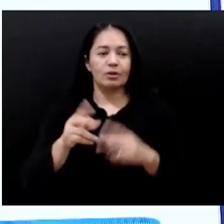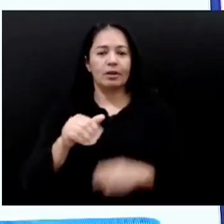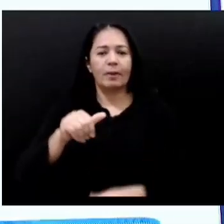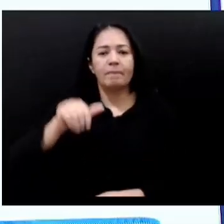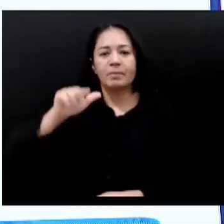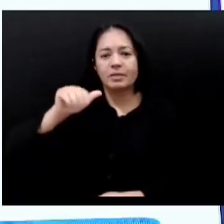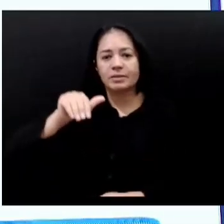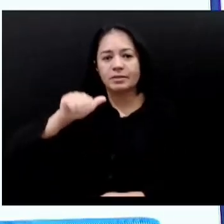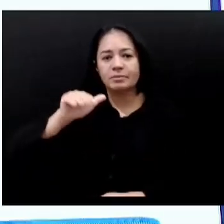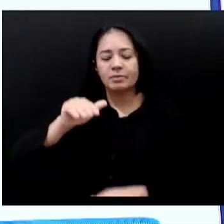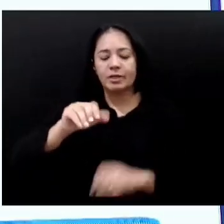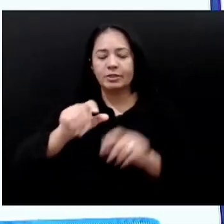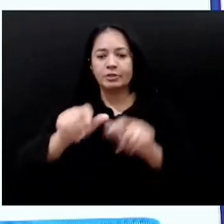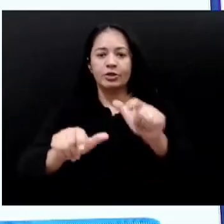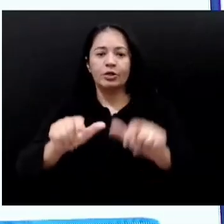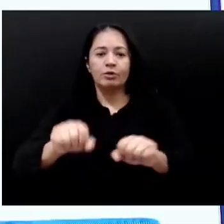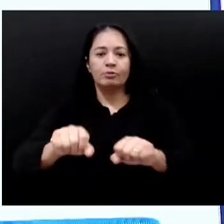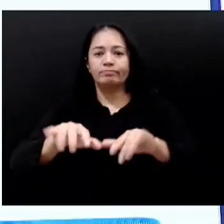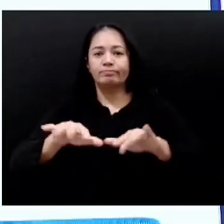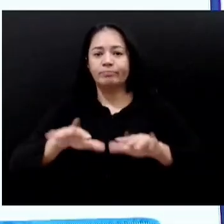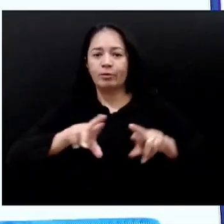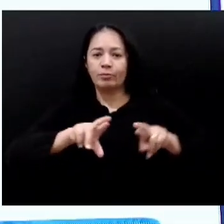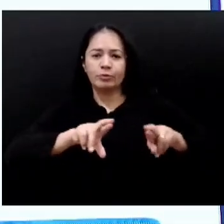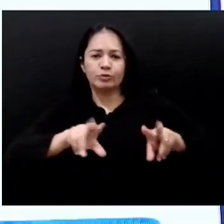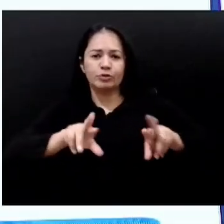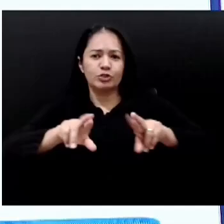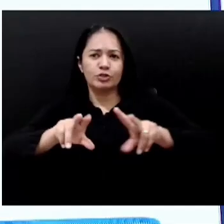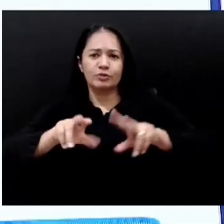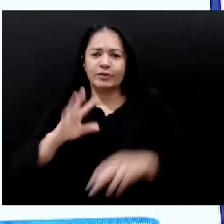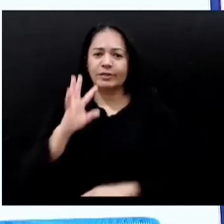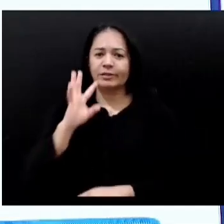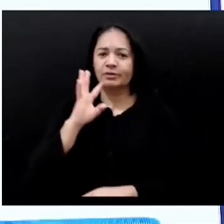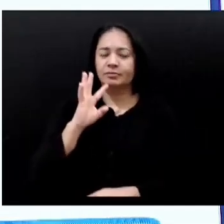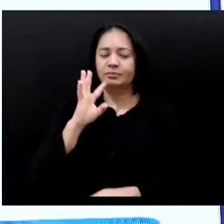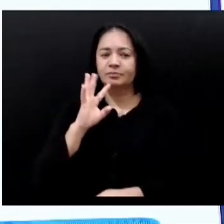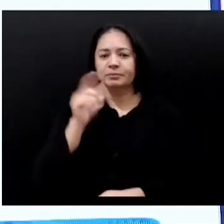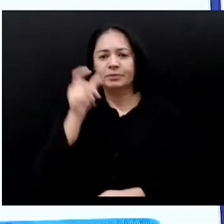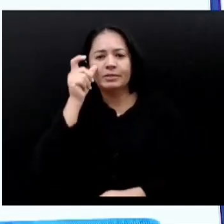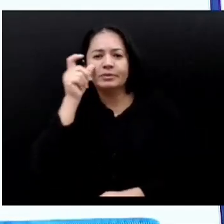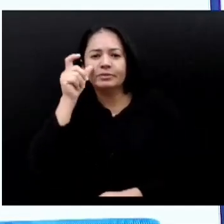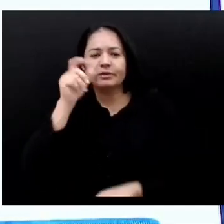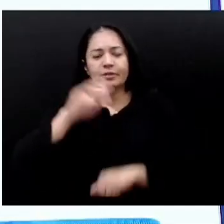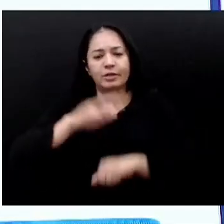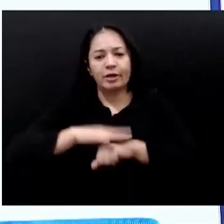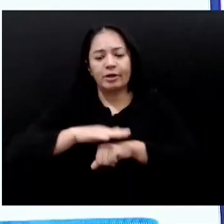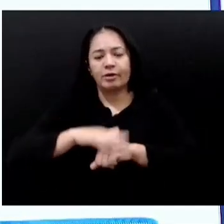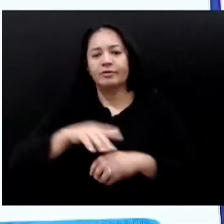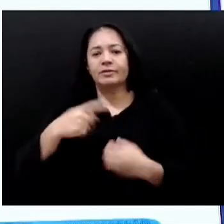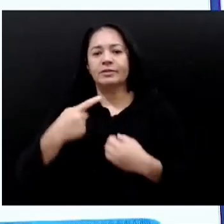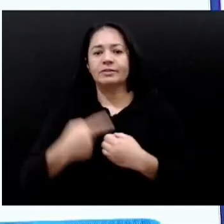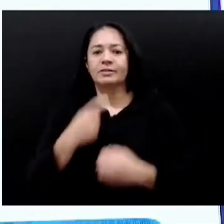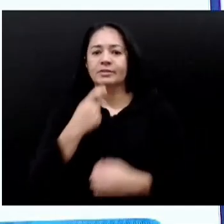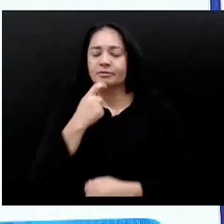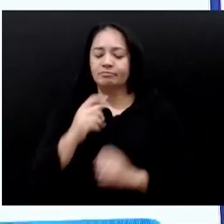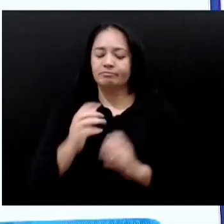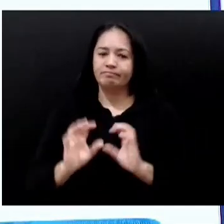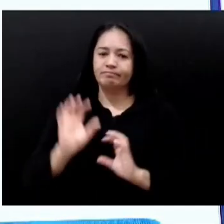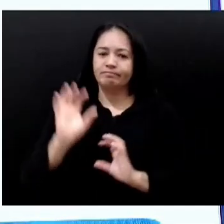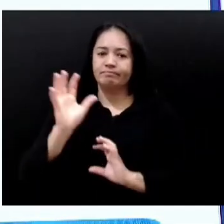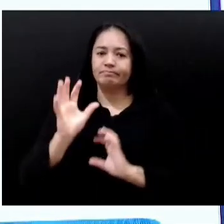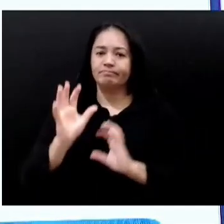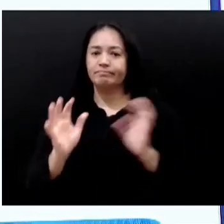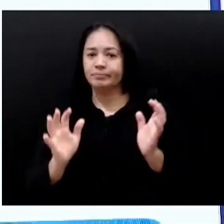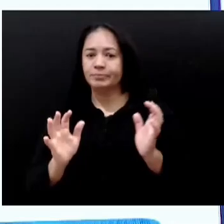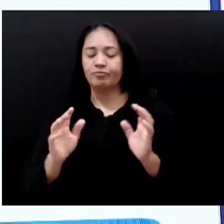público diferente, um público bacana, um público que faz essa cidade acontecer, né? Então,